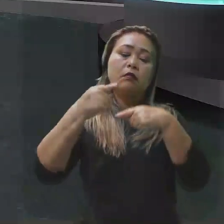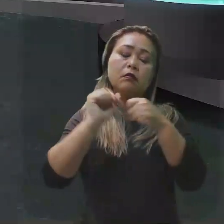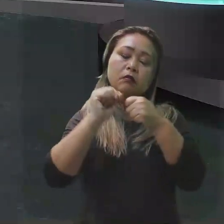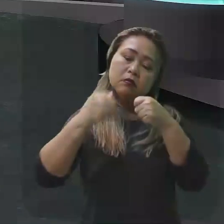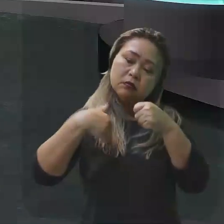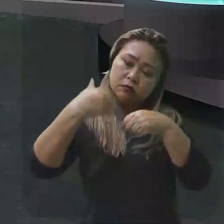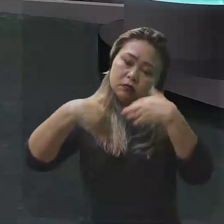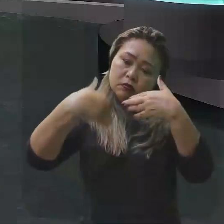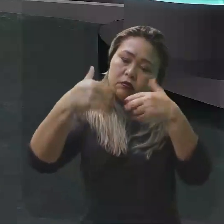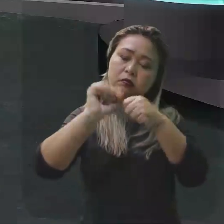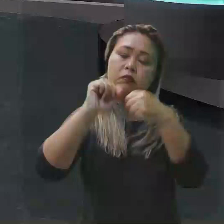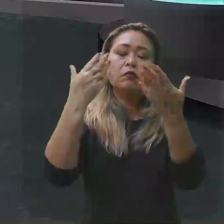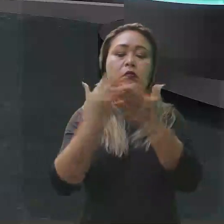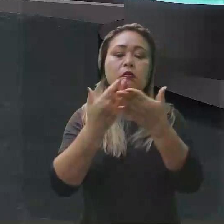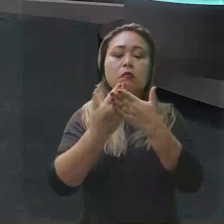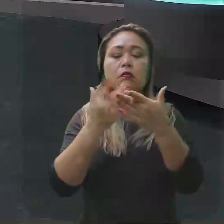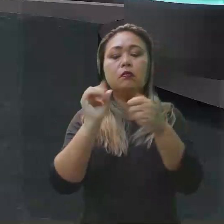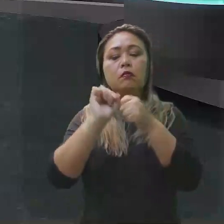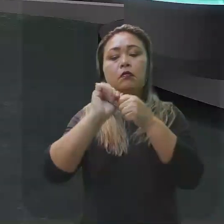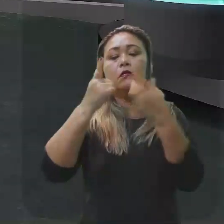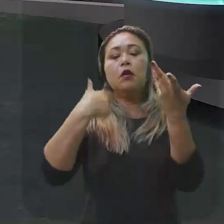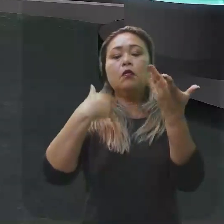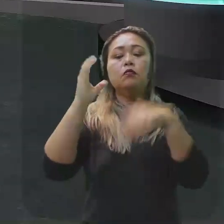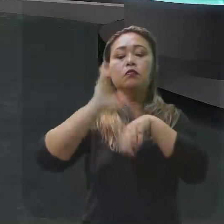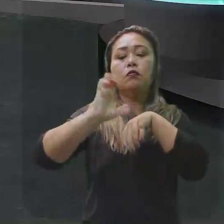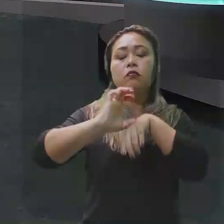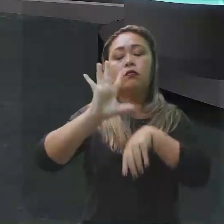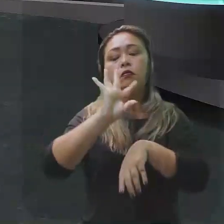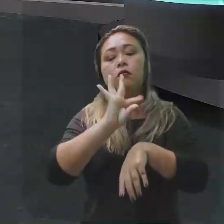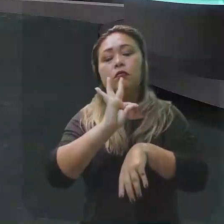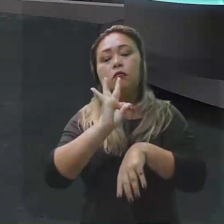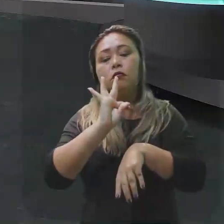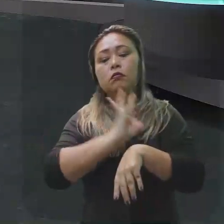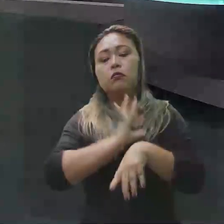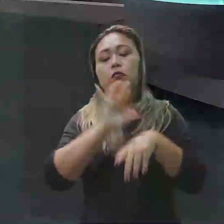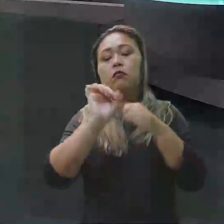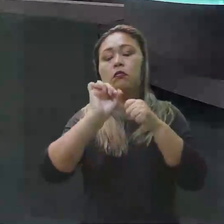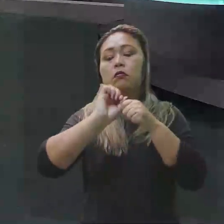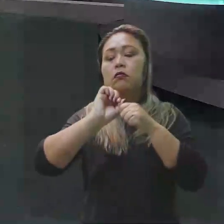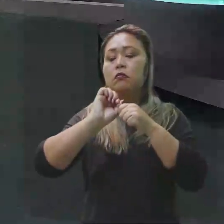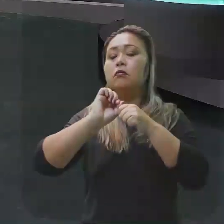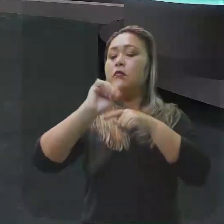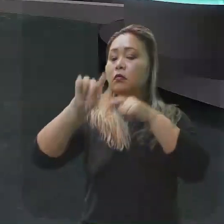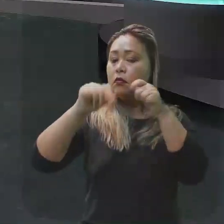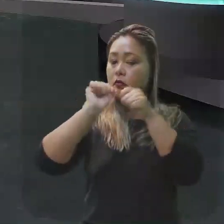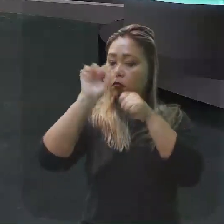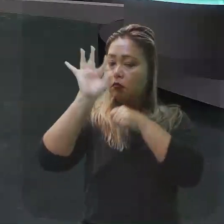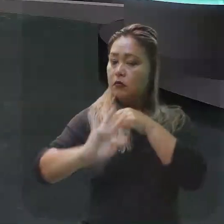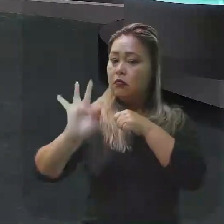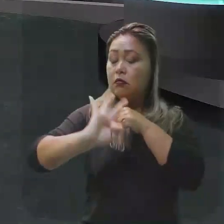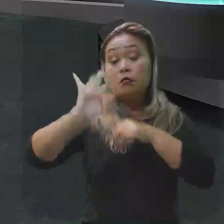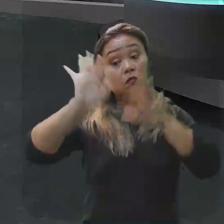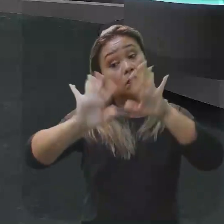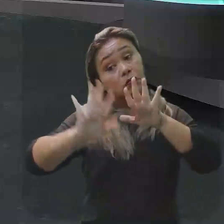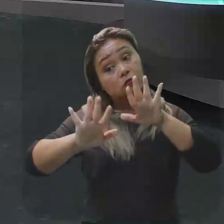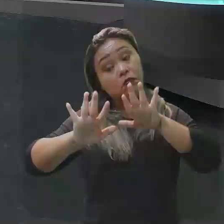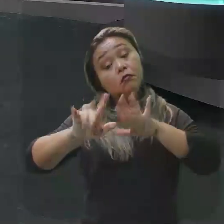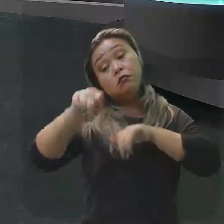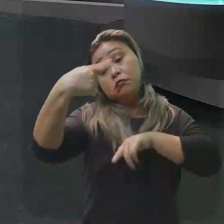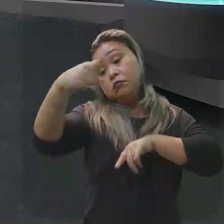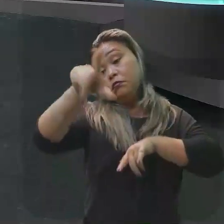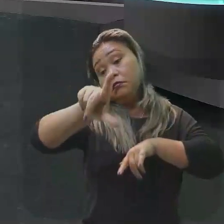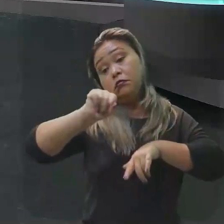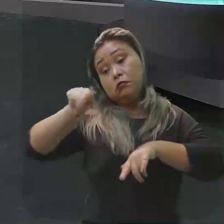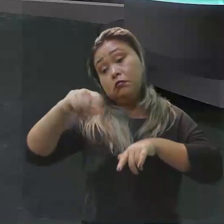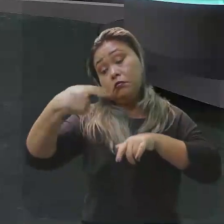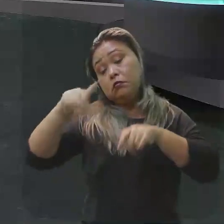dar continuidade aos estudos, fazendo cursos técnicos também, uma graduação, certo? Então, depende de vocês também